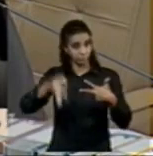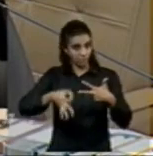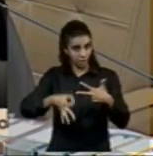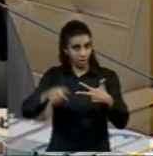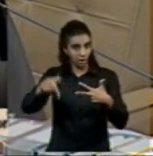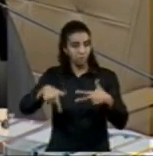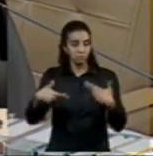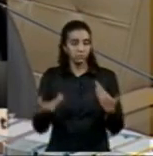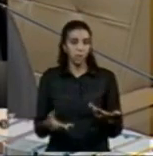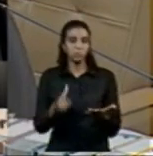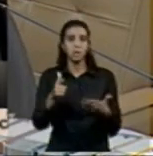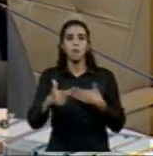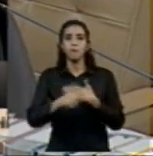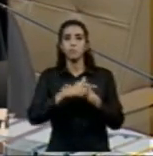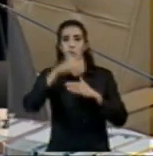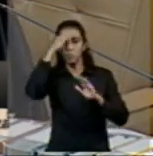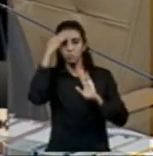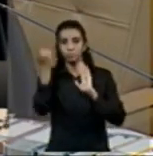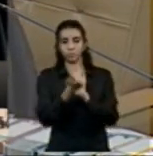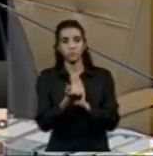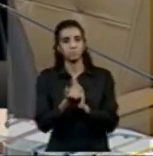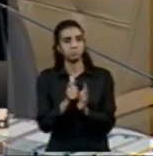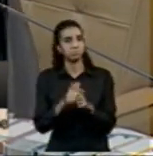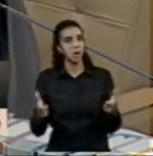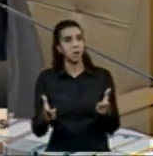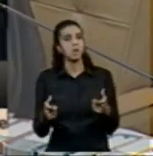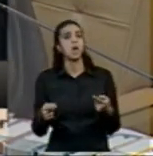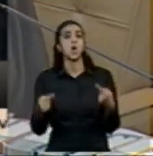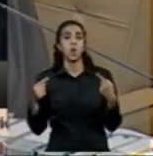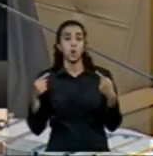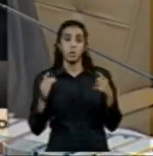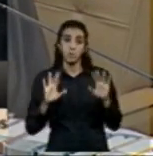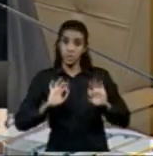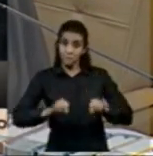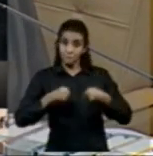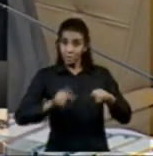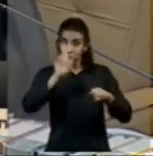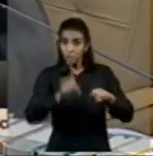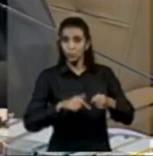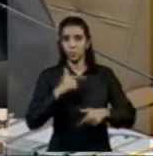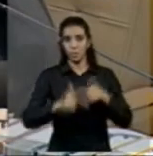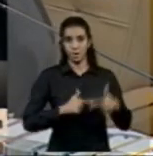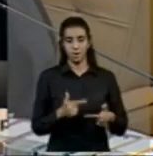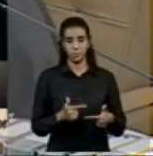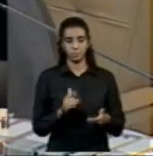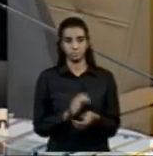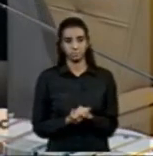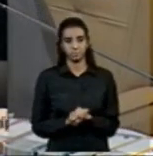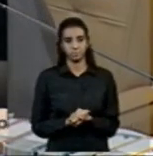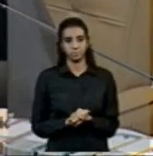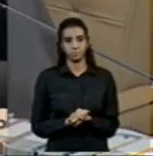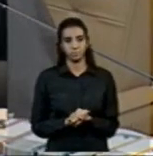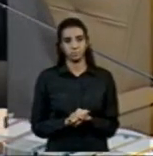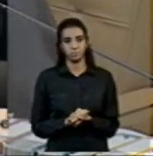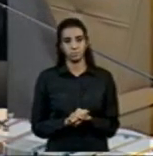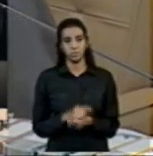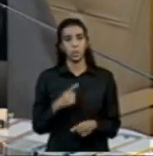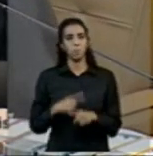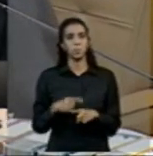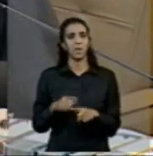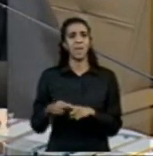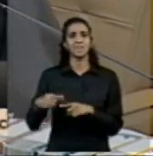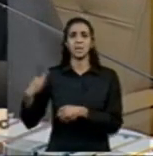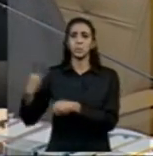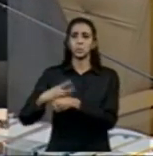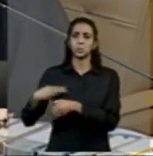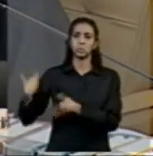aspecto, cumpre sua função contramajoritária em defesa dos direitos fundamentais trabalhistas, recusando a imperatividade de um